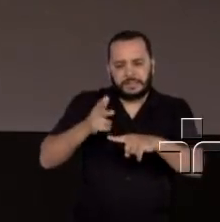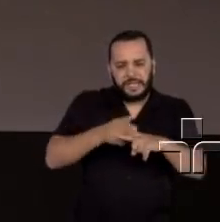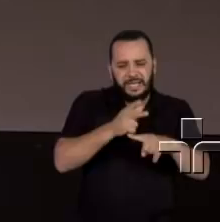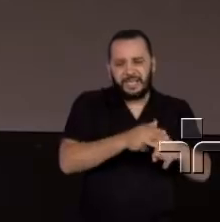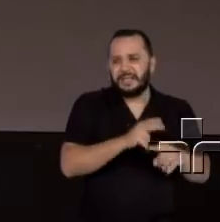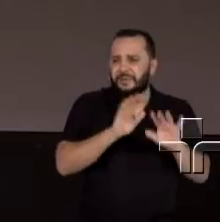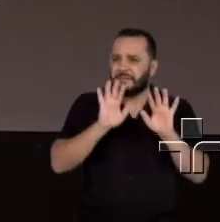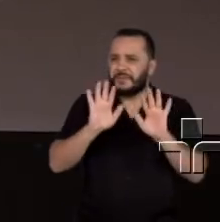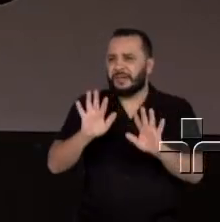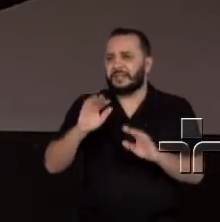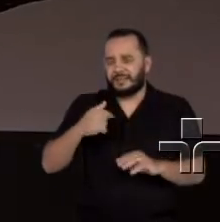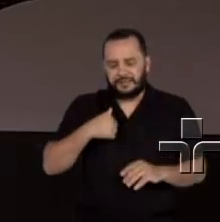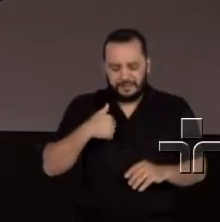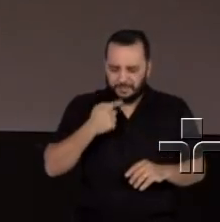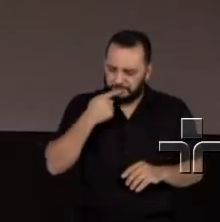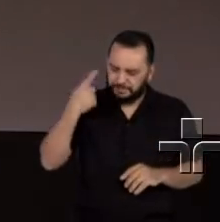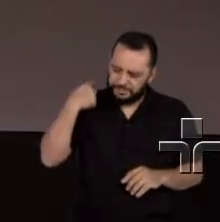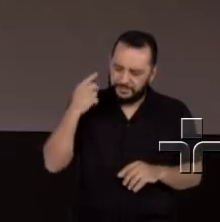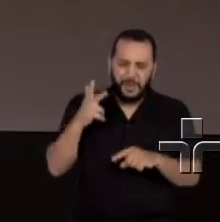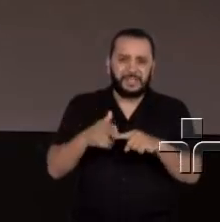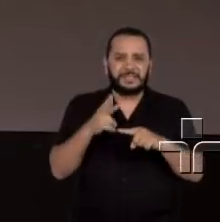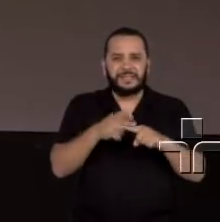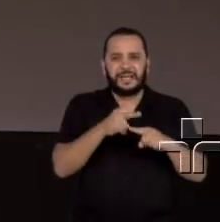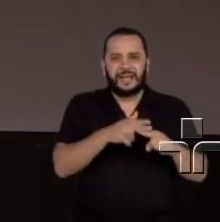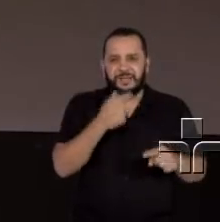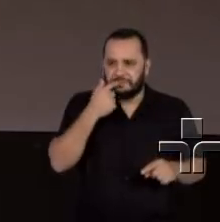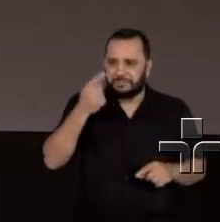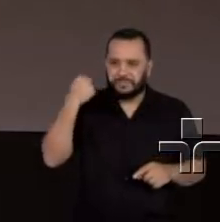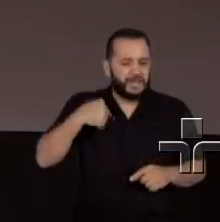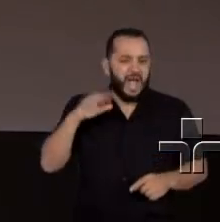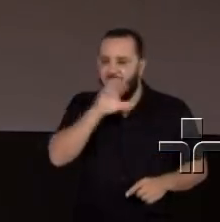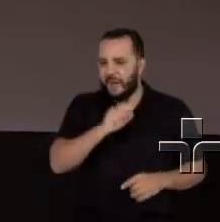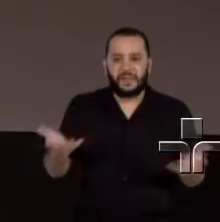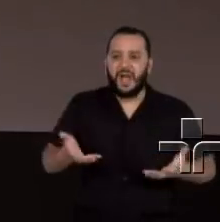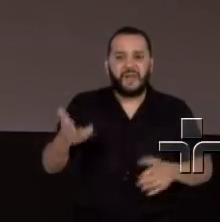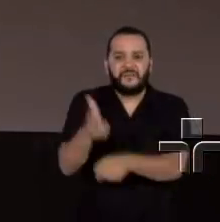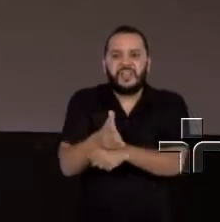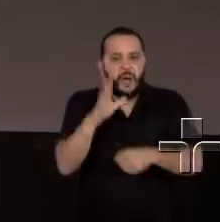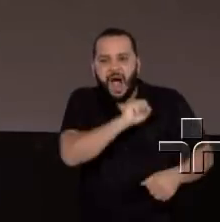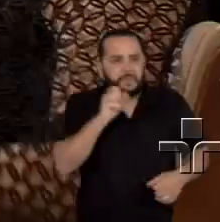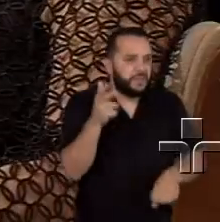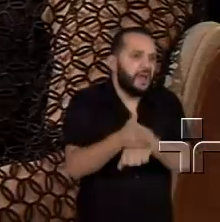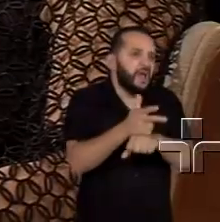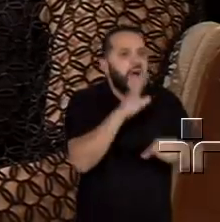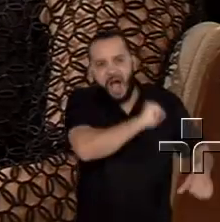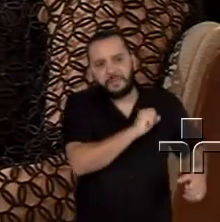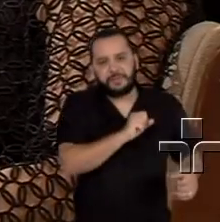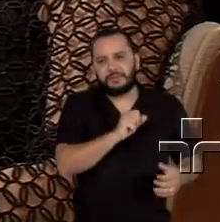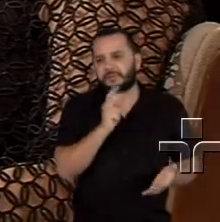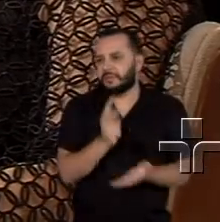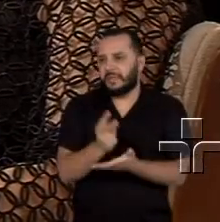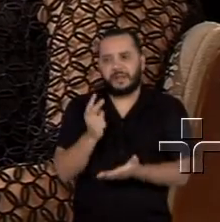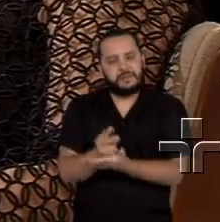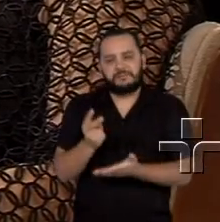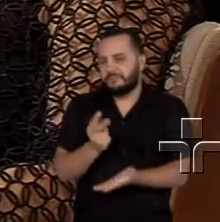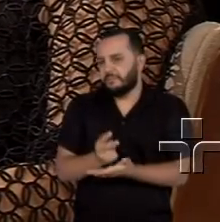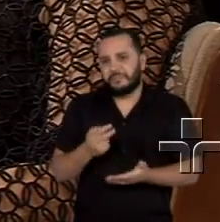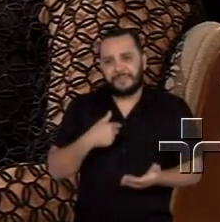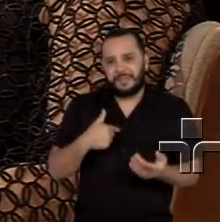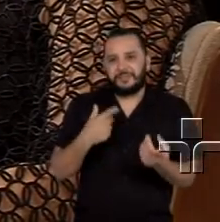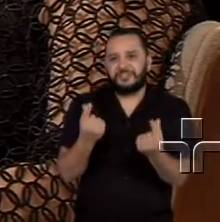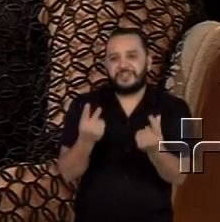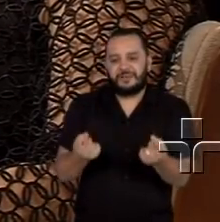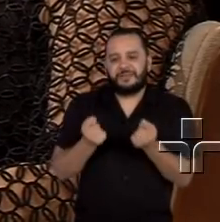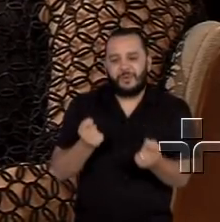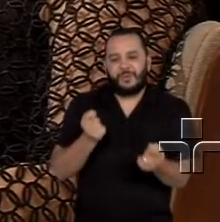assim eu fiz uma série agora há pouco tempo e é aquela pauleira, corre, vai. É sempre uma questão econômica